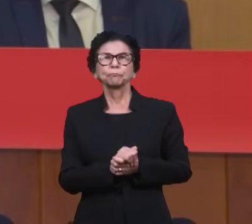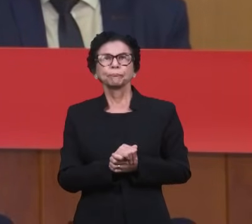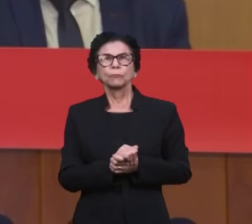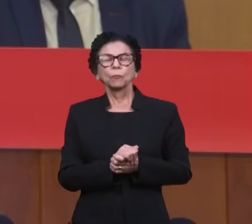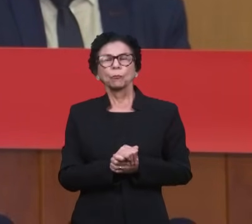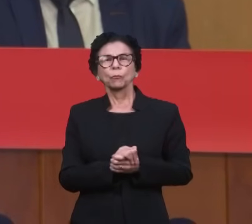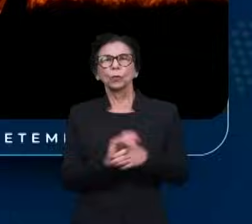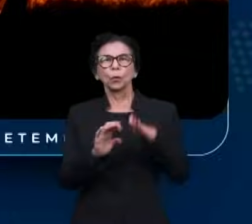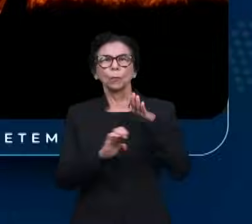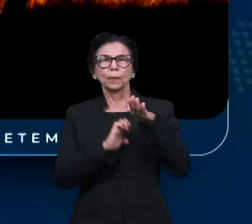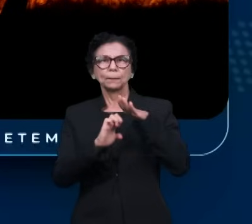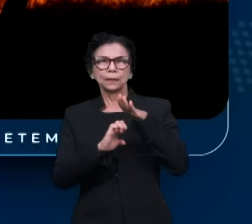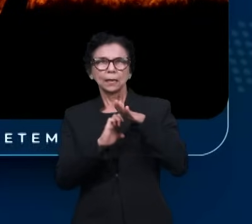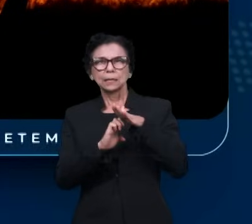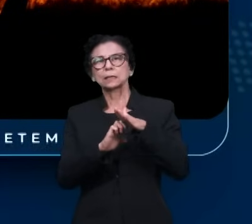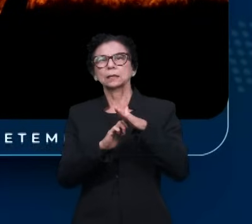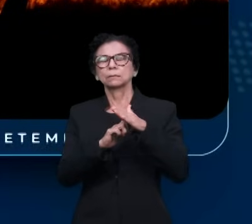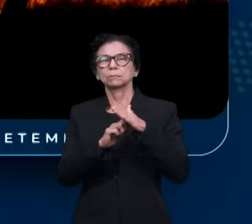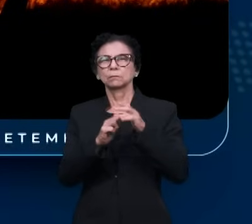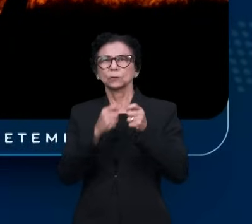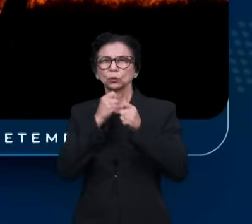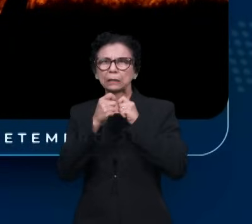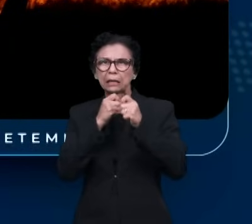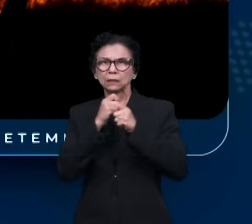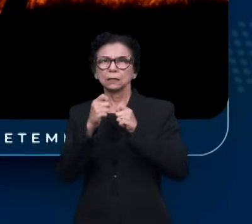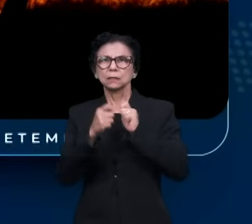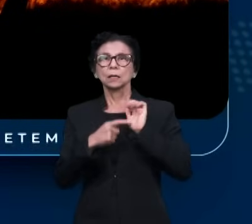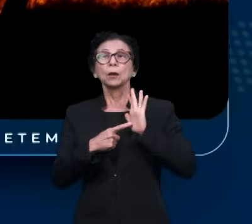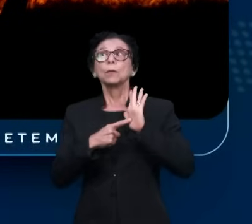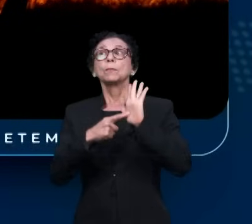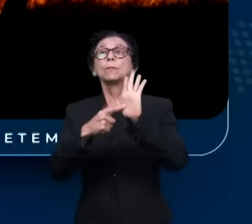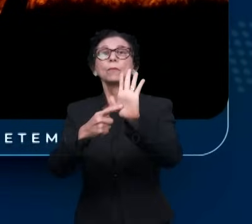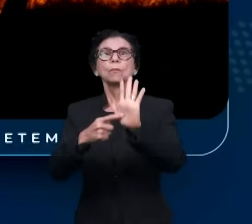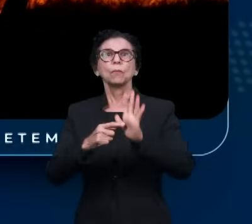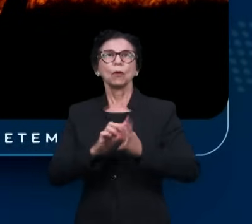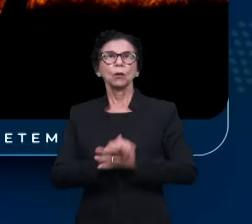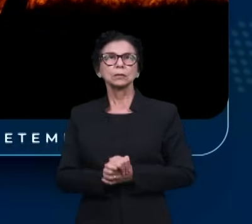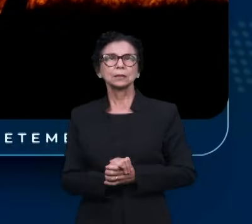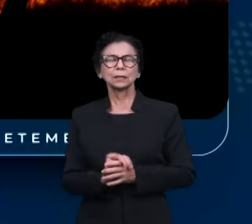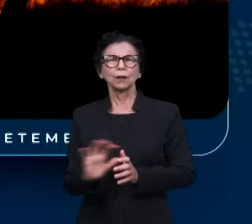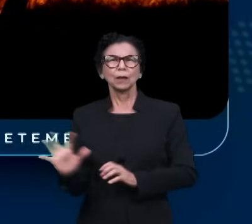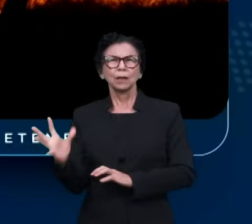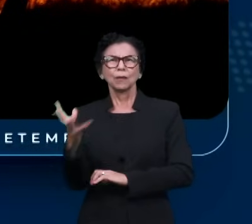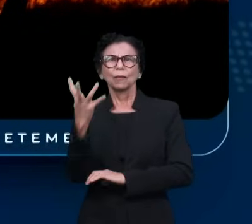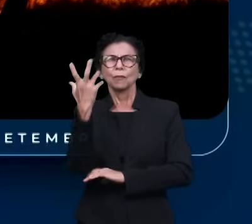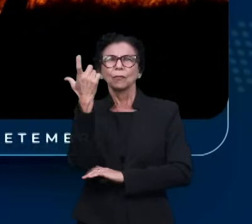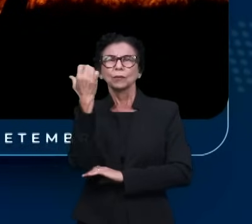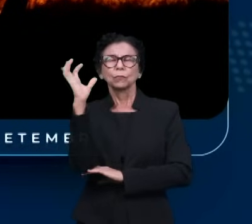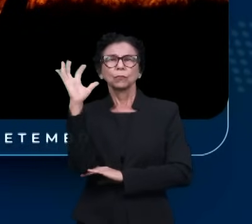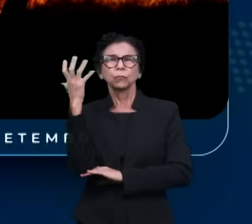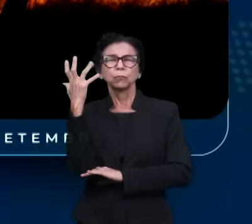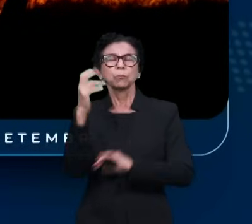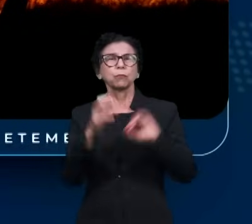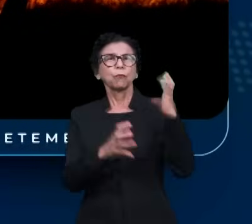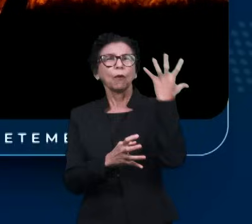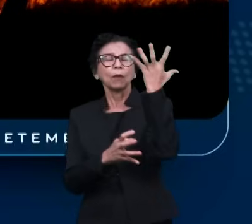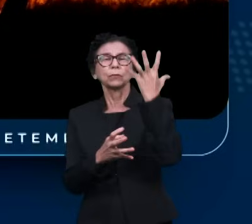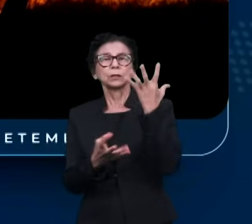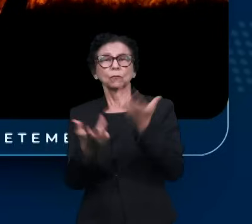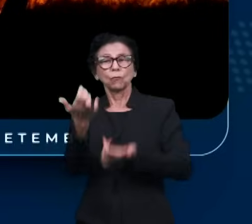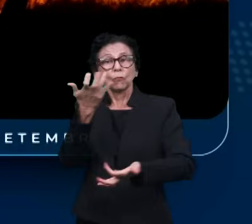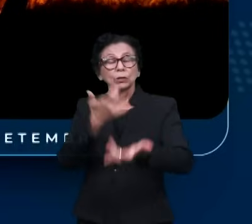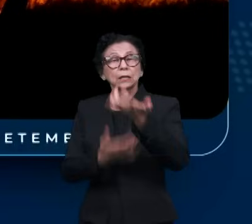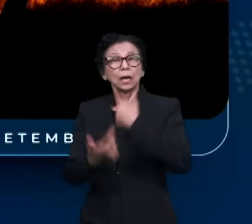incêndios florestais que se espalharam pelo centro e norte do país. Eu vivo em Portugal, passamos por isso